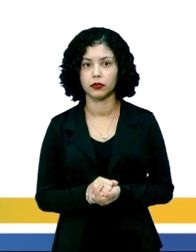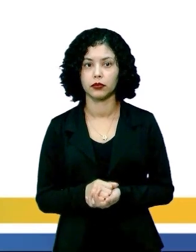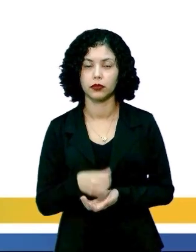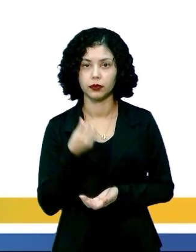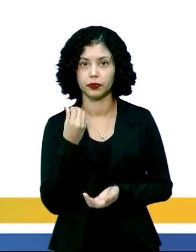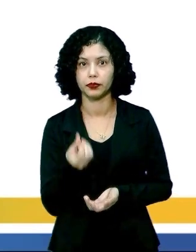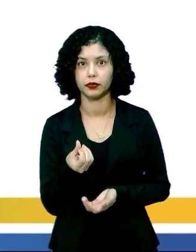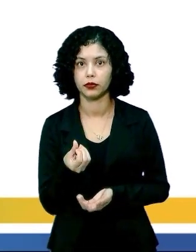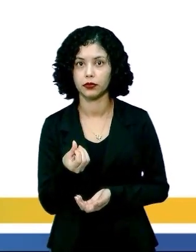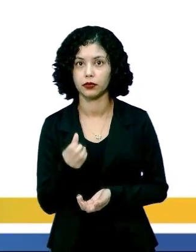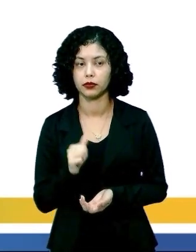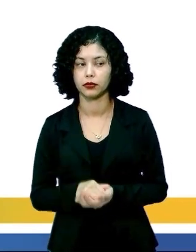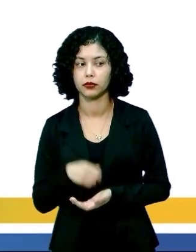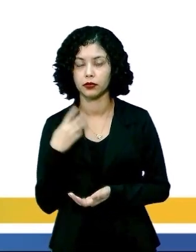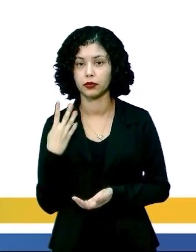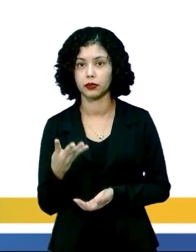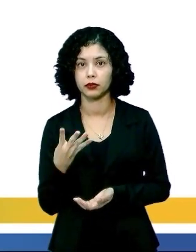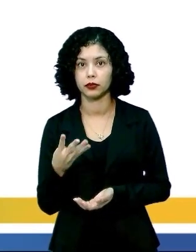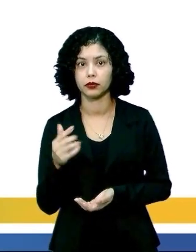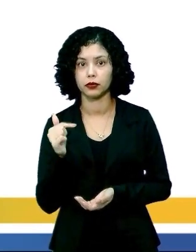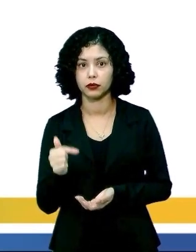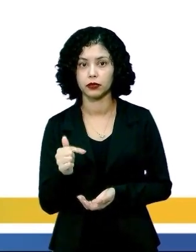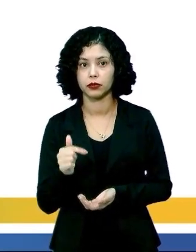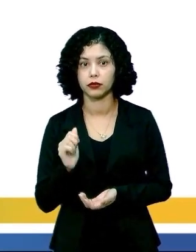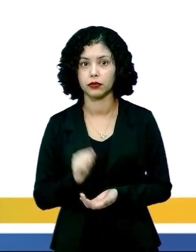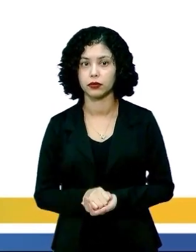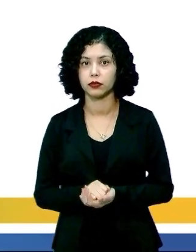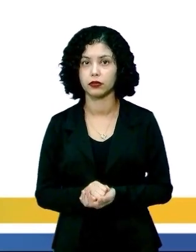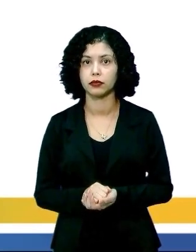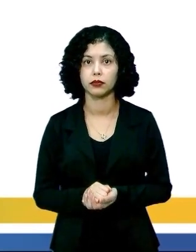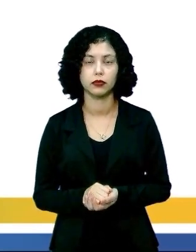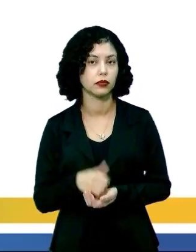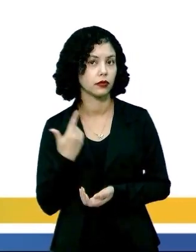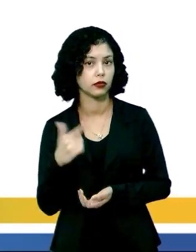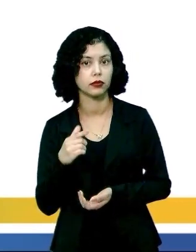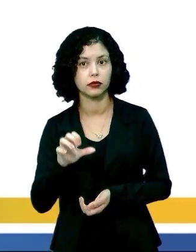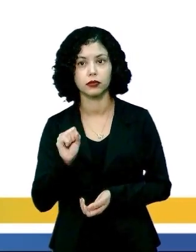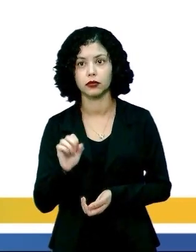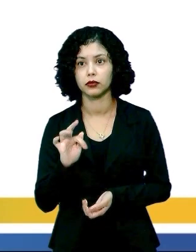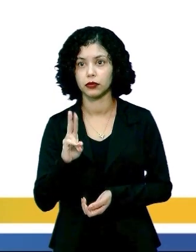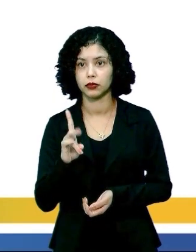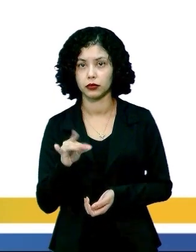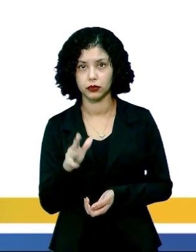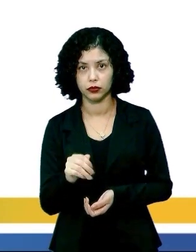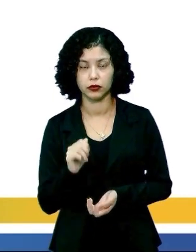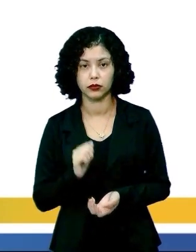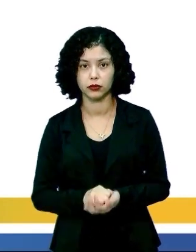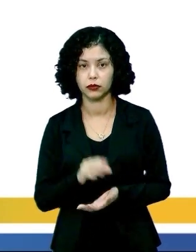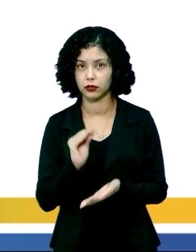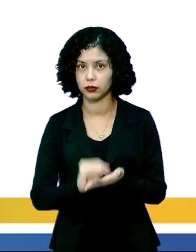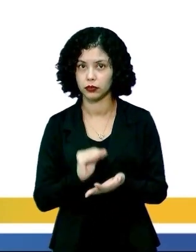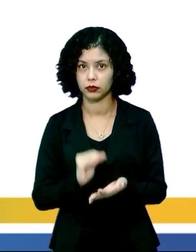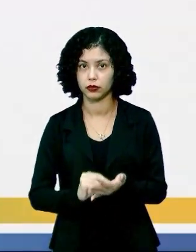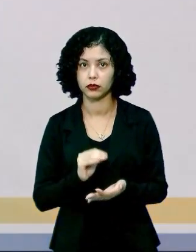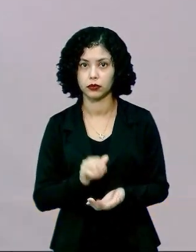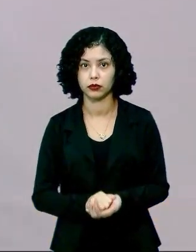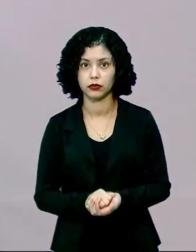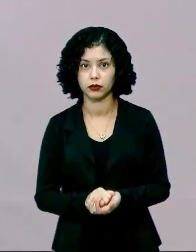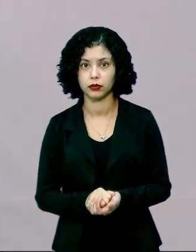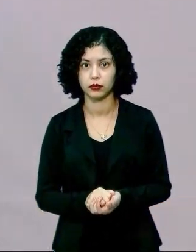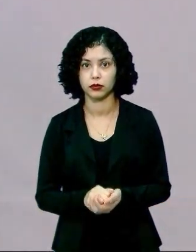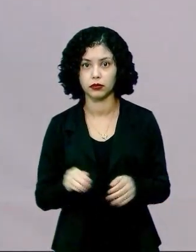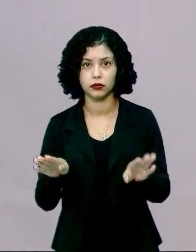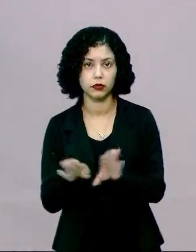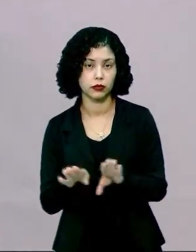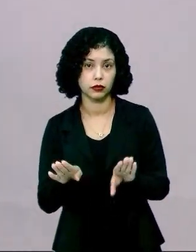o 6 e o 4 com o 7. Então, ele não é sobrejetora. Por quê? A sobra. Então, nesse caso,